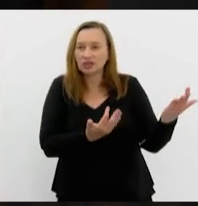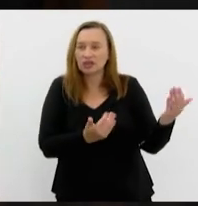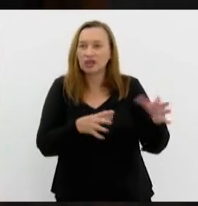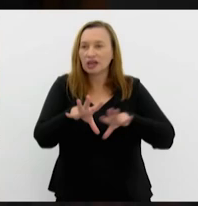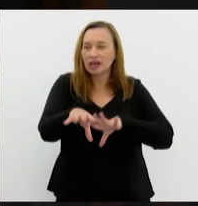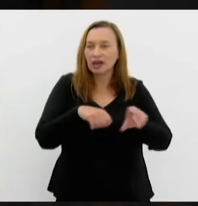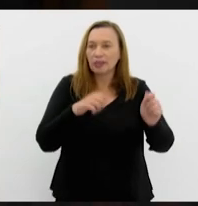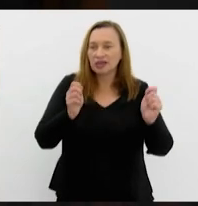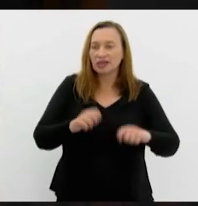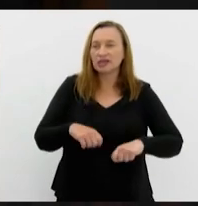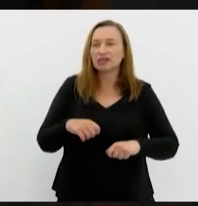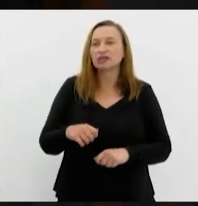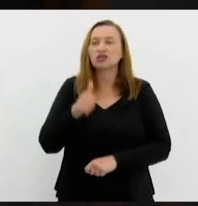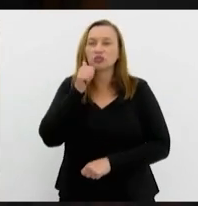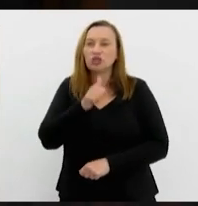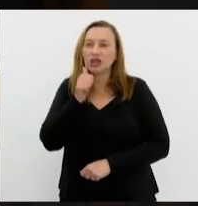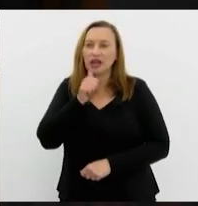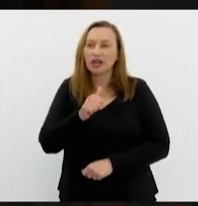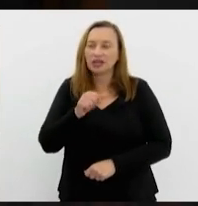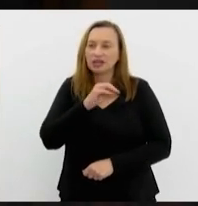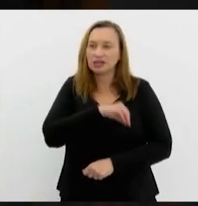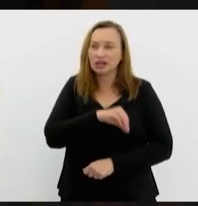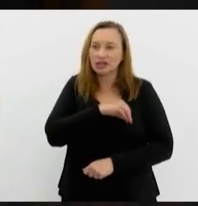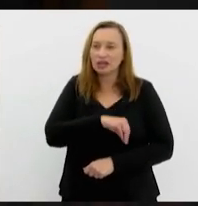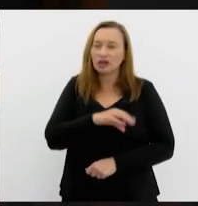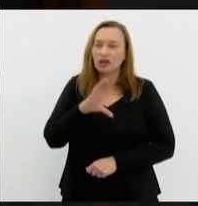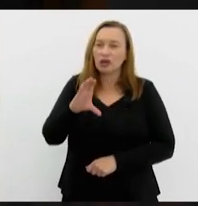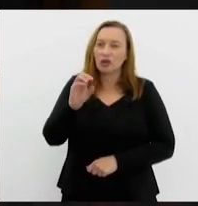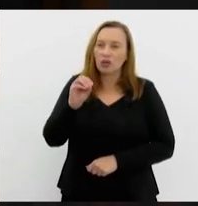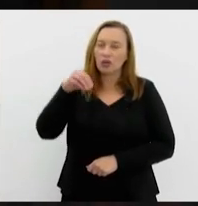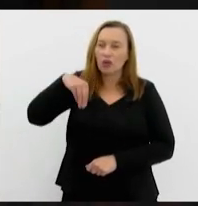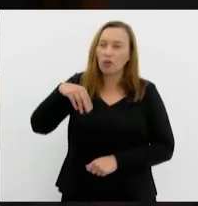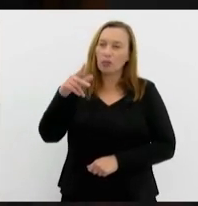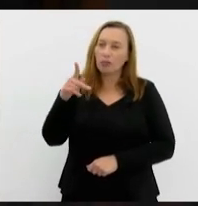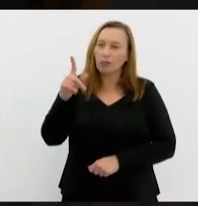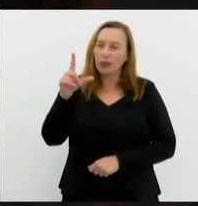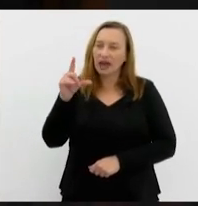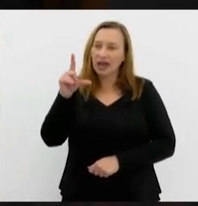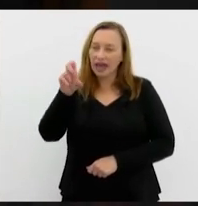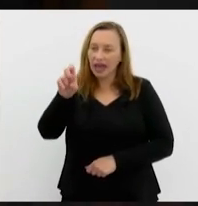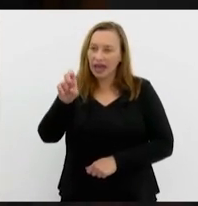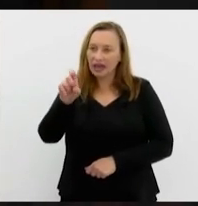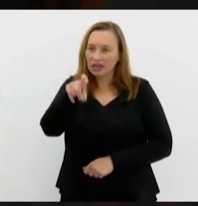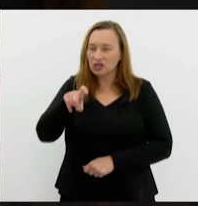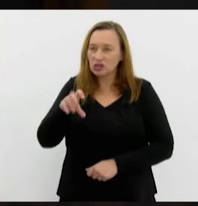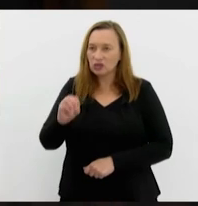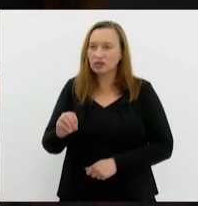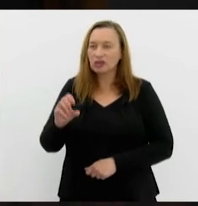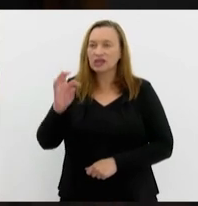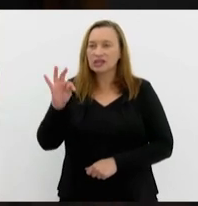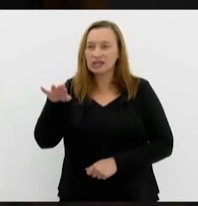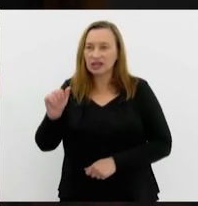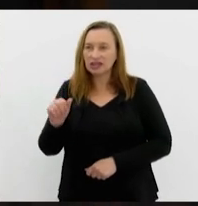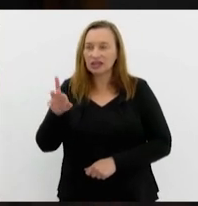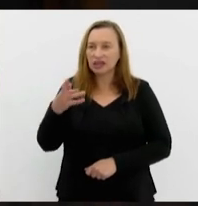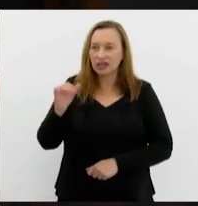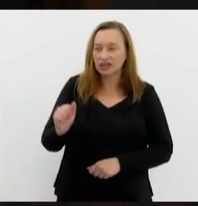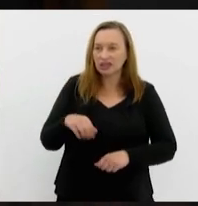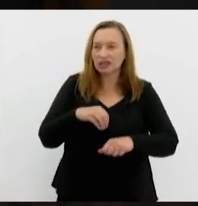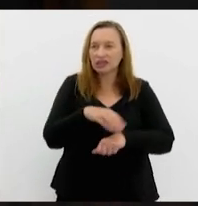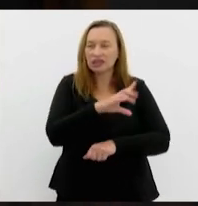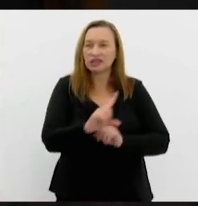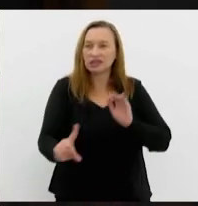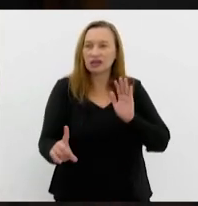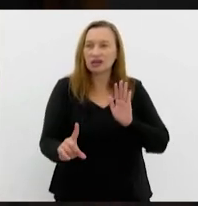Geração de Renda no Complexo Santa Rita. Pareceres da Comissão de Indicação Legislativa pela transformação de indicação